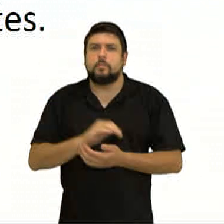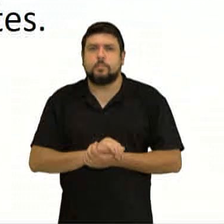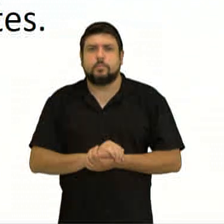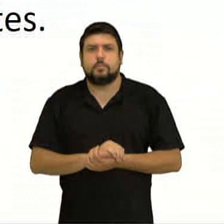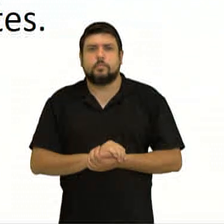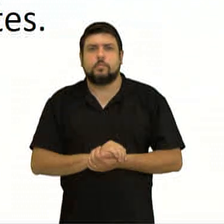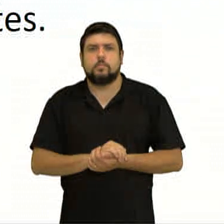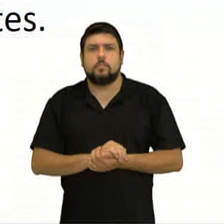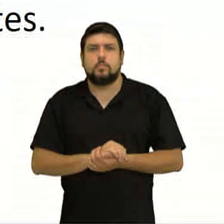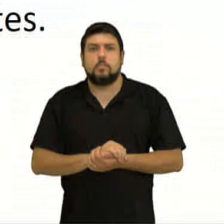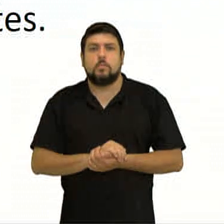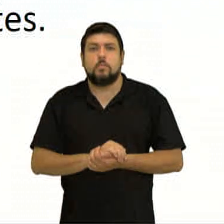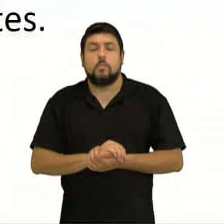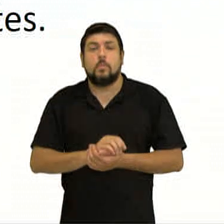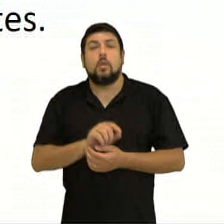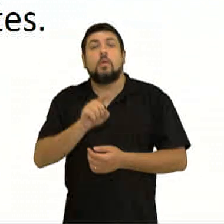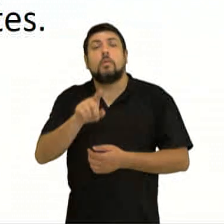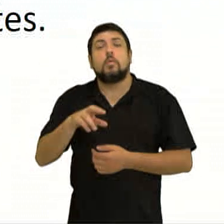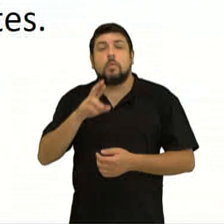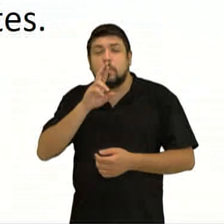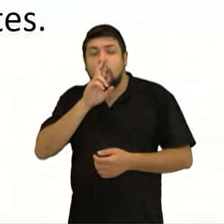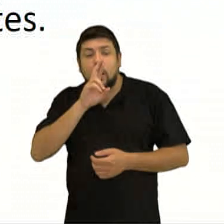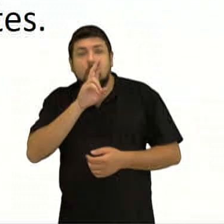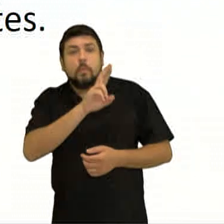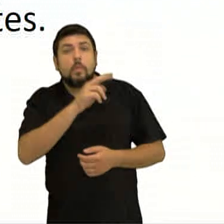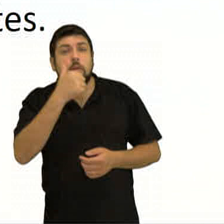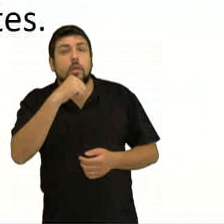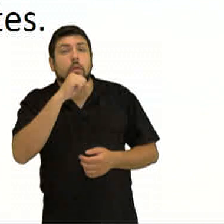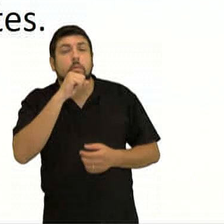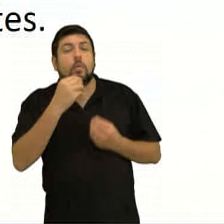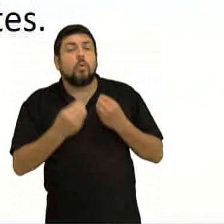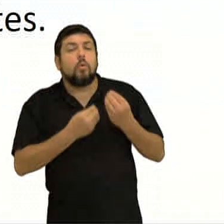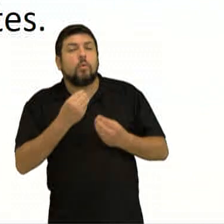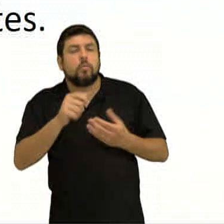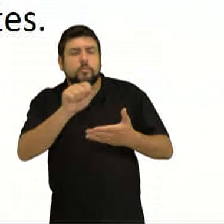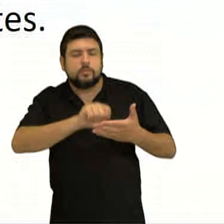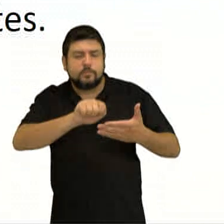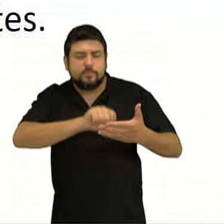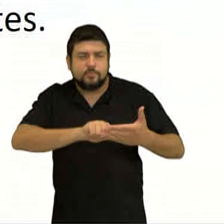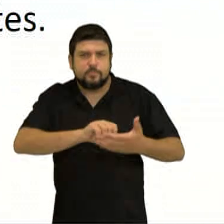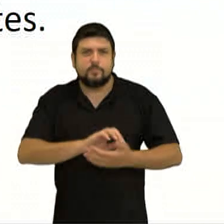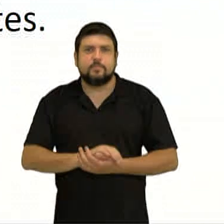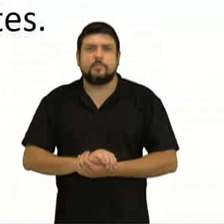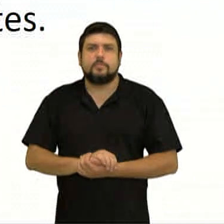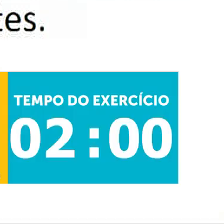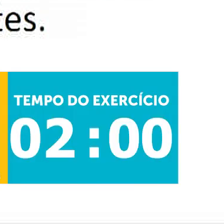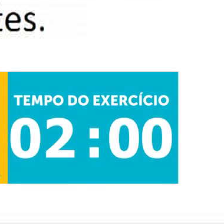woman? O que você responderia para essa mulher? Pensa e coloca aí, já volto.